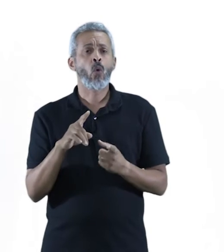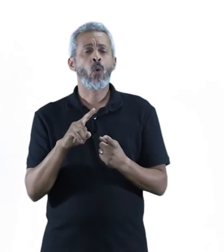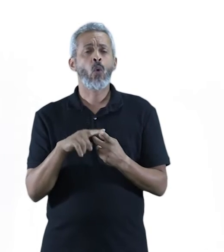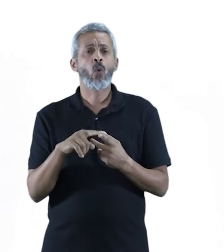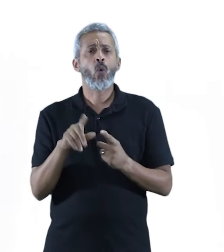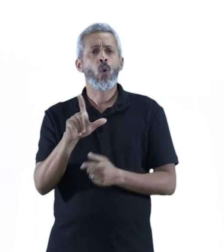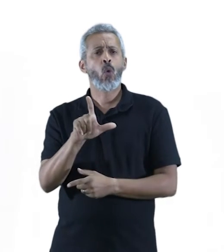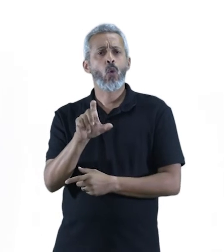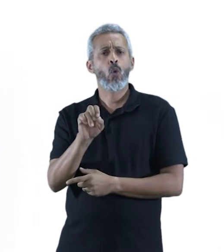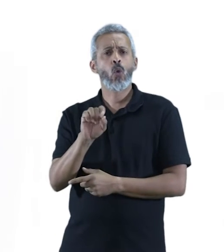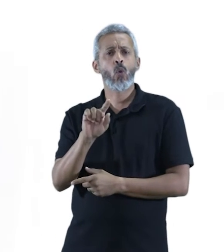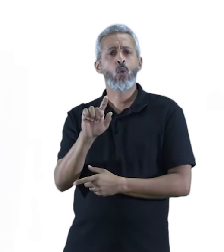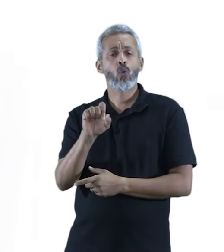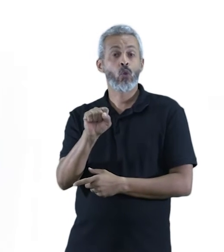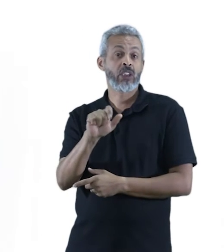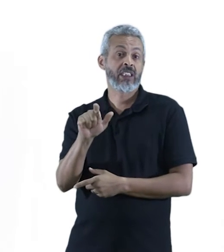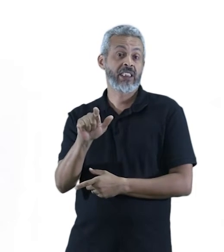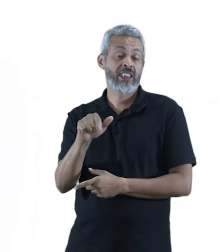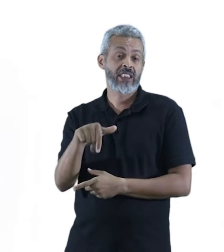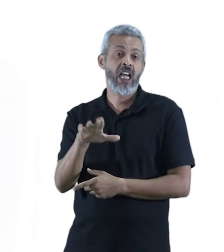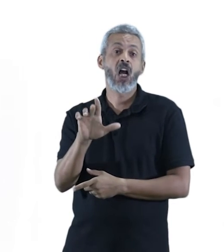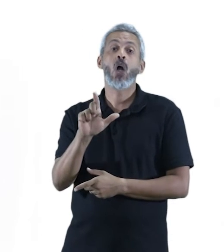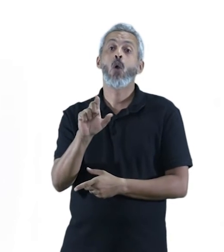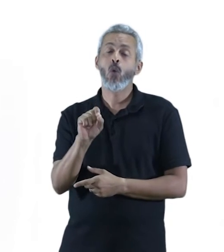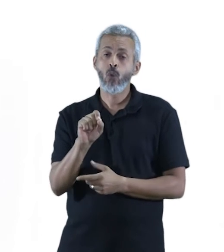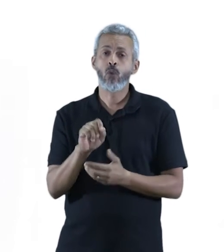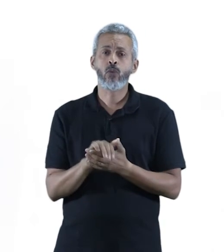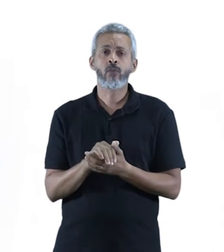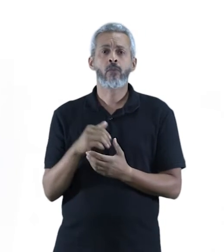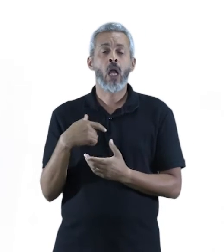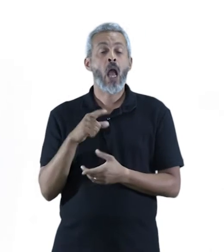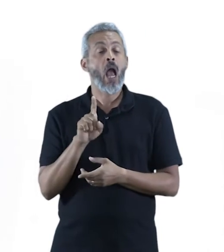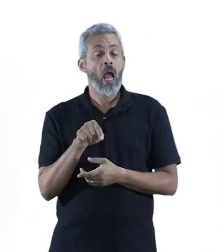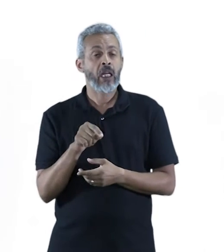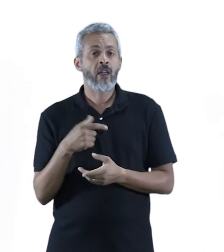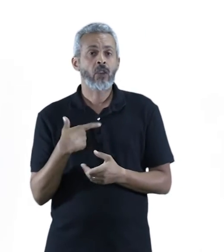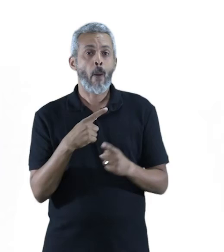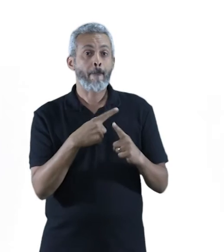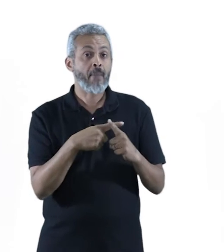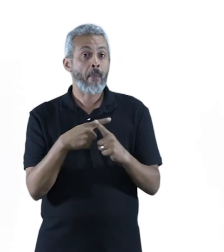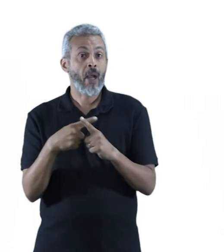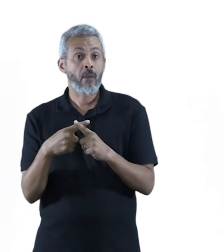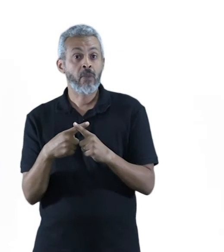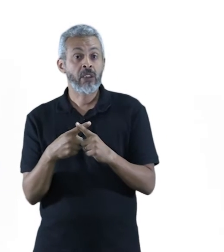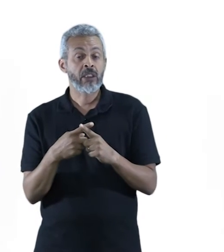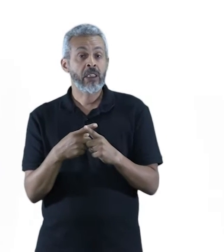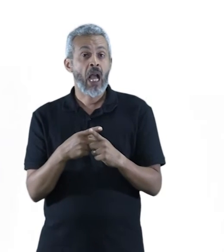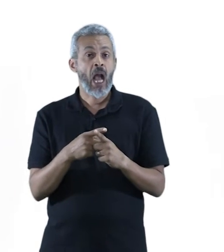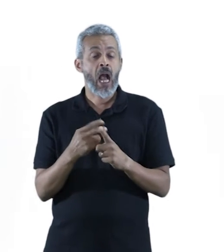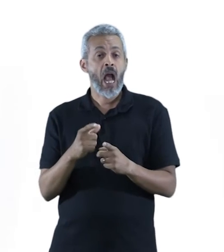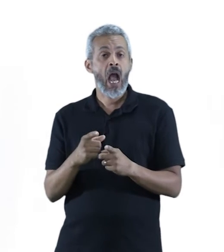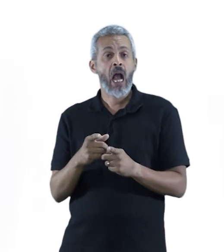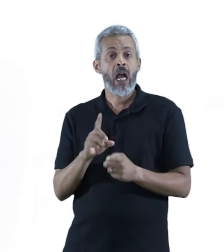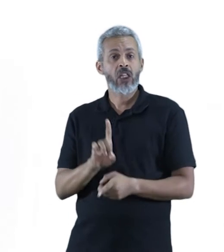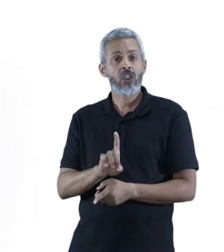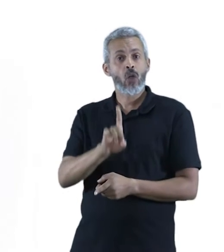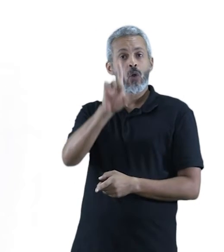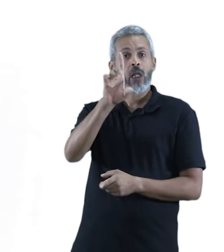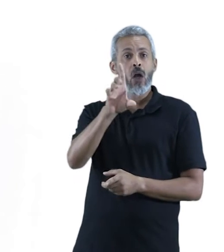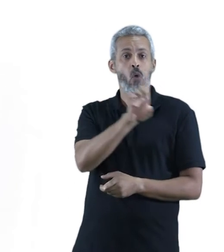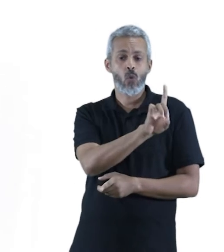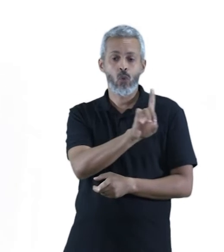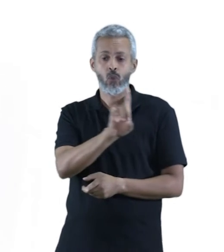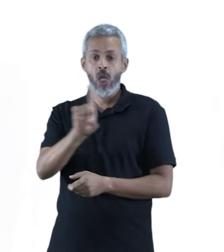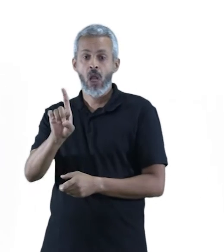Agora, vamos ver a área do losango. Para isso, devemos multiplicar as diagonais e,